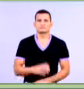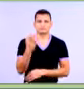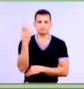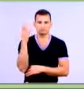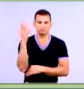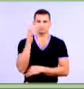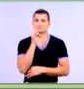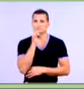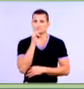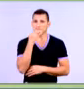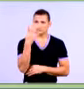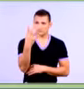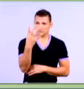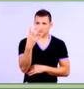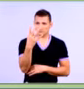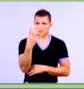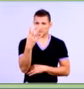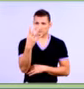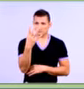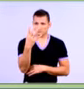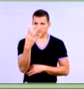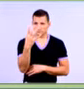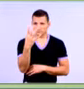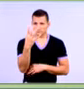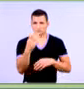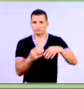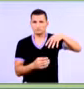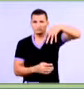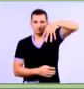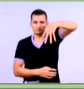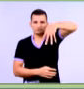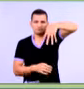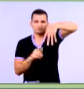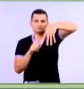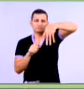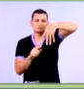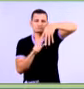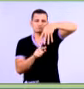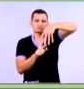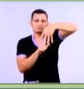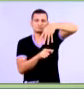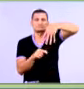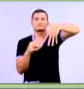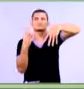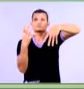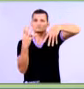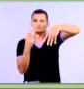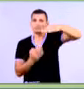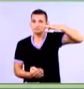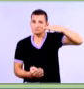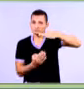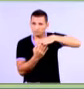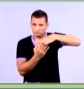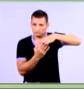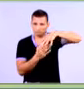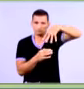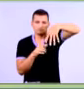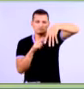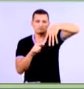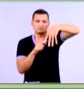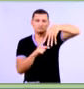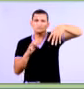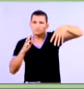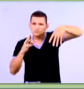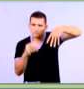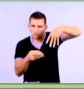é 4 áreas. Se ela é 4 áreas, quer dizer que cada nó pode ter no máximo 4 filhos. Ah, quer dizer que todo nó vai ter